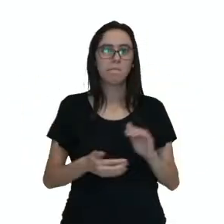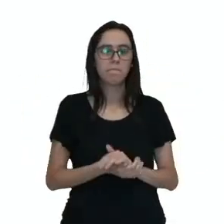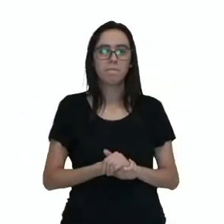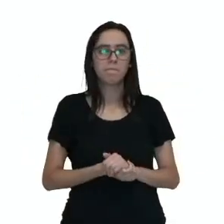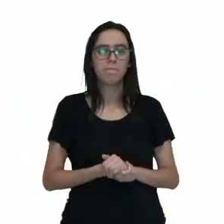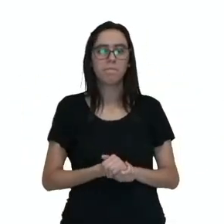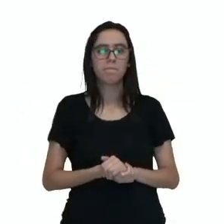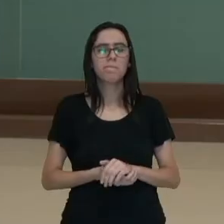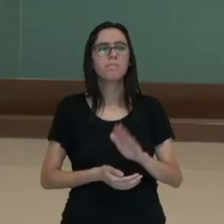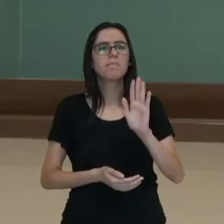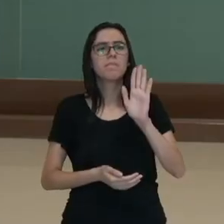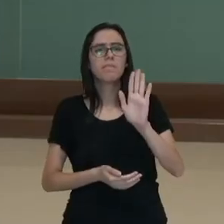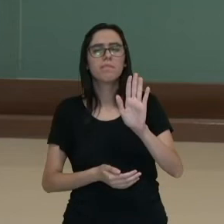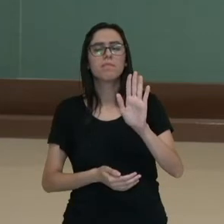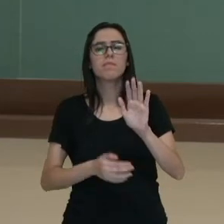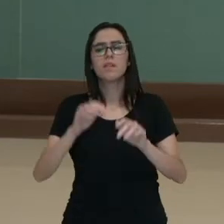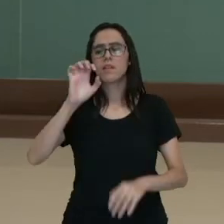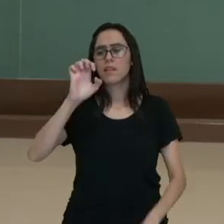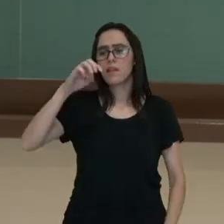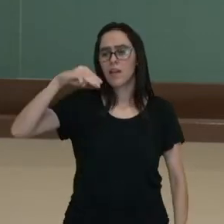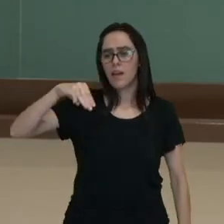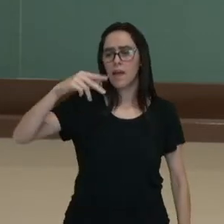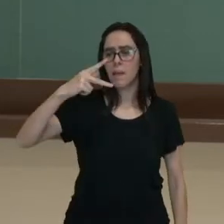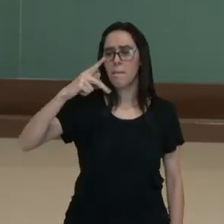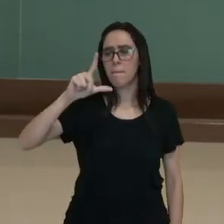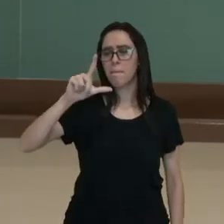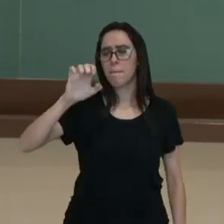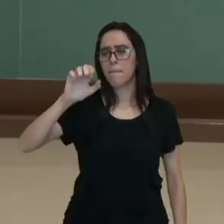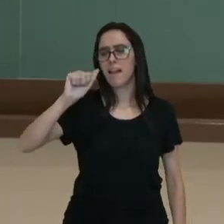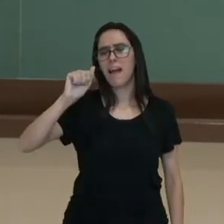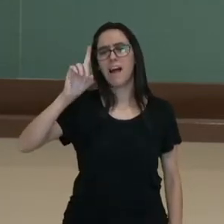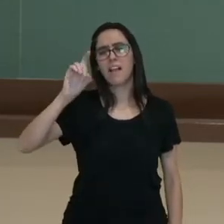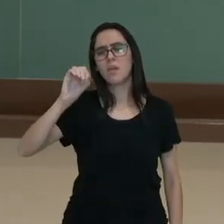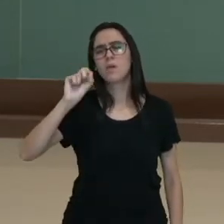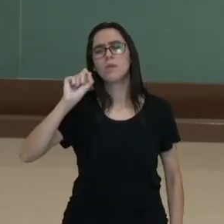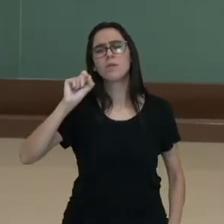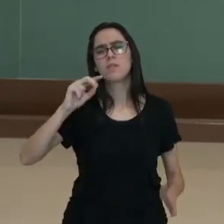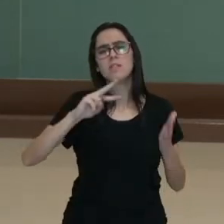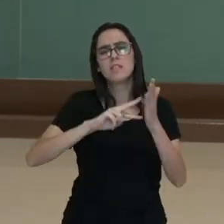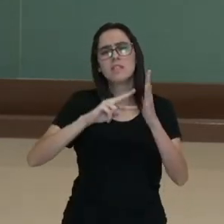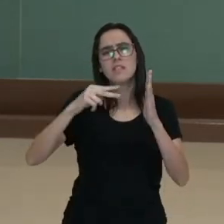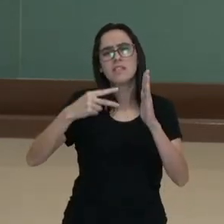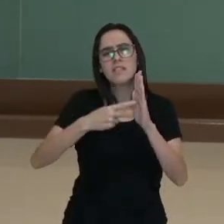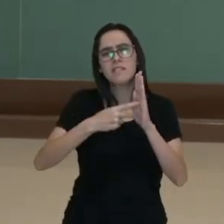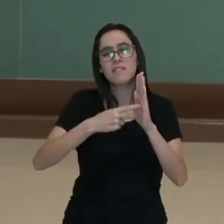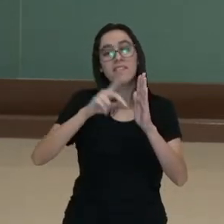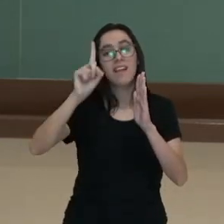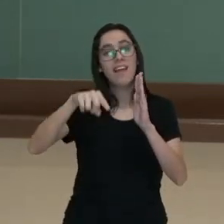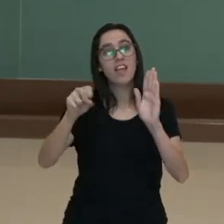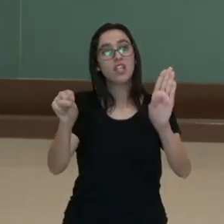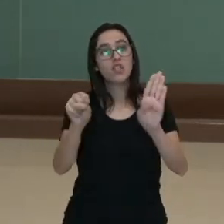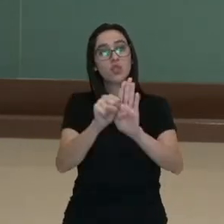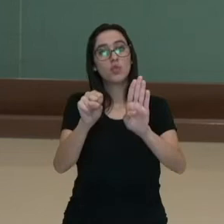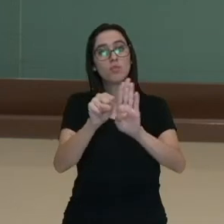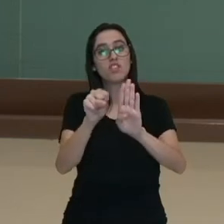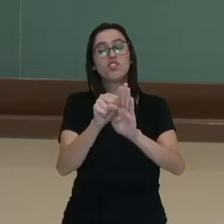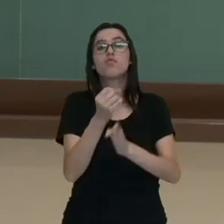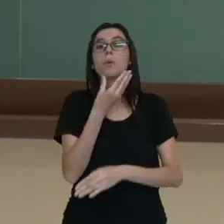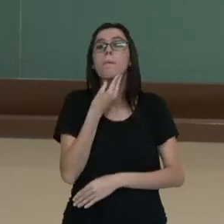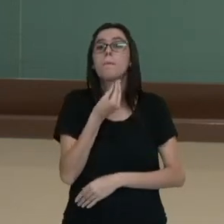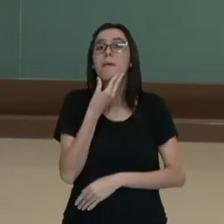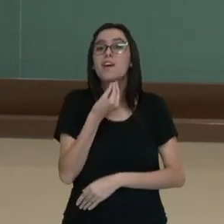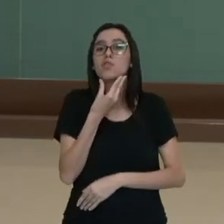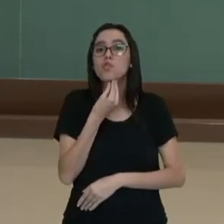empleado, que é o empregado, está sublinhado? Porque eu tenho o quê? um substantivo masculino e